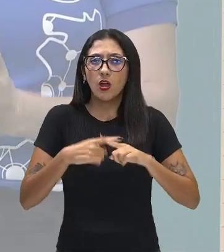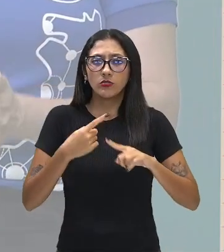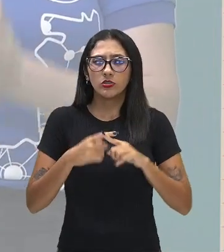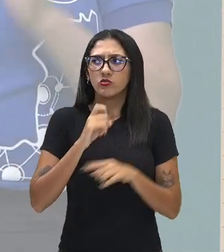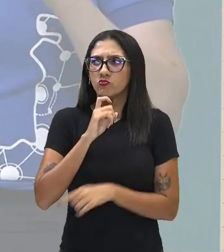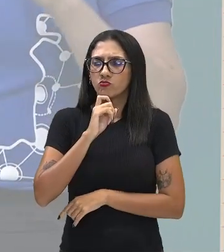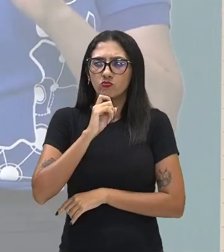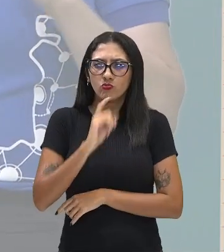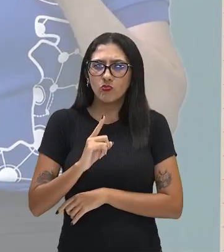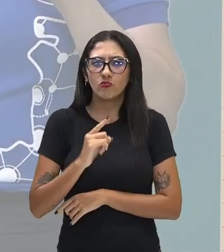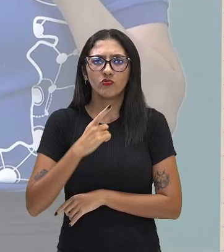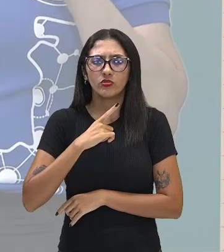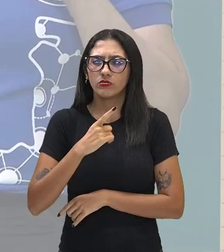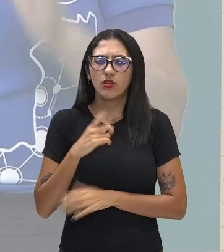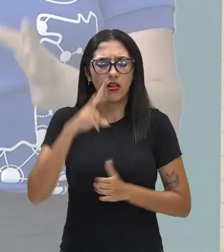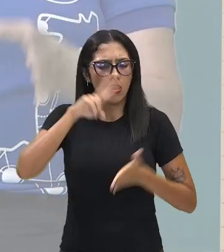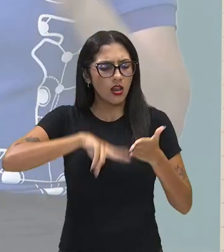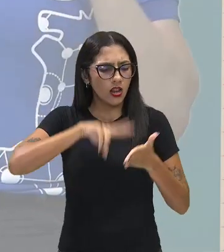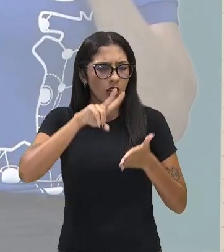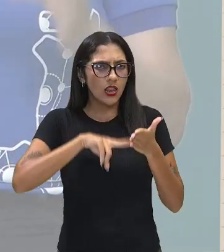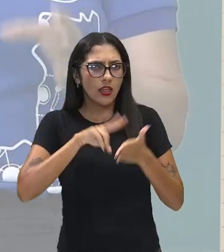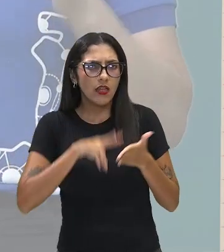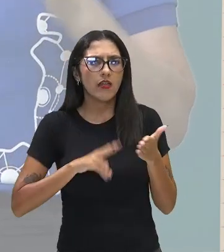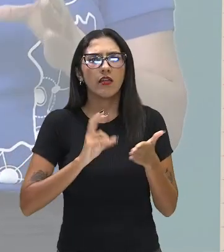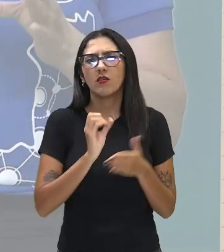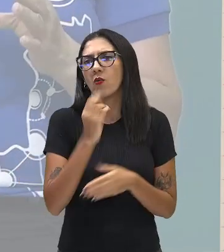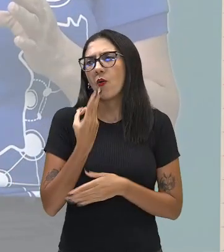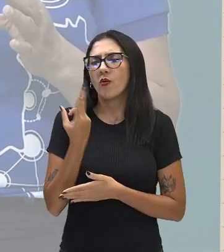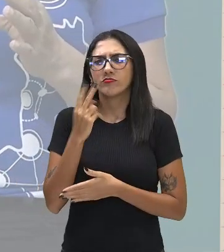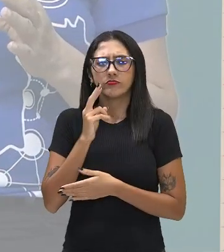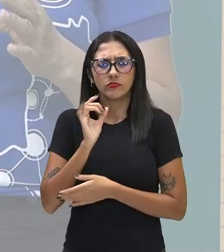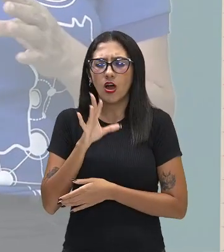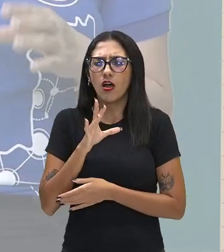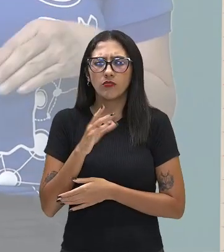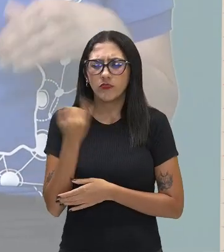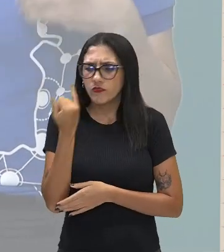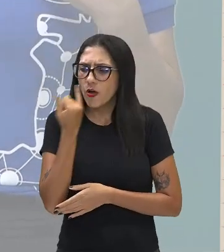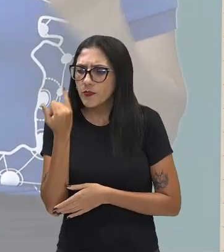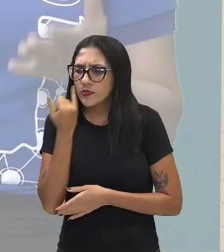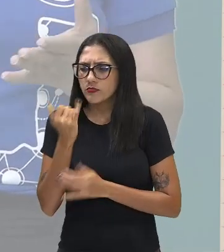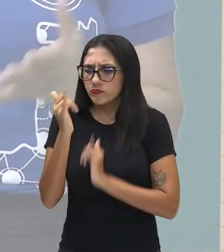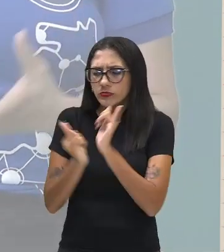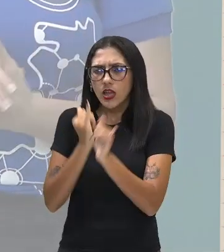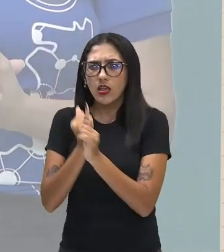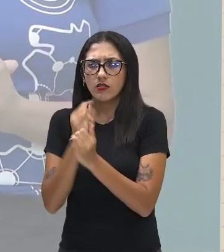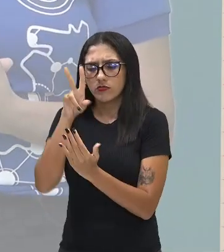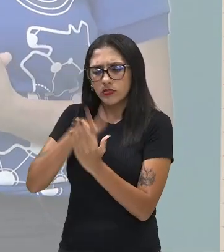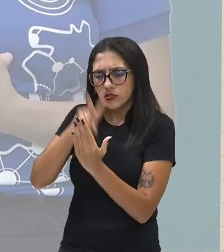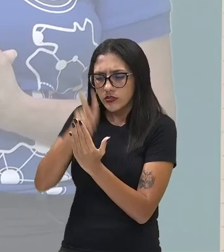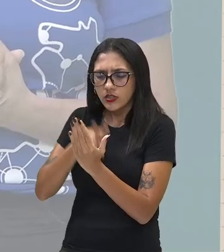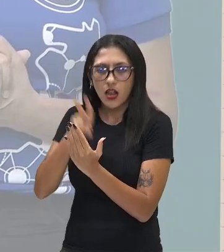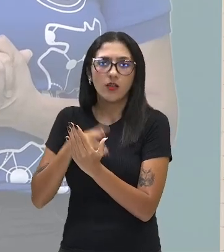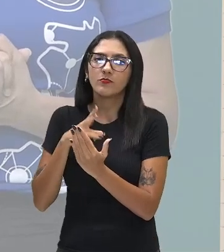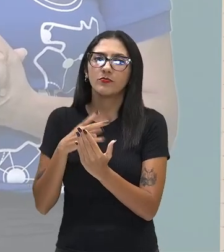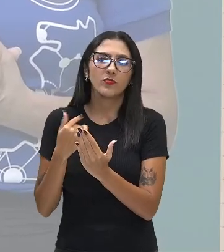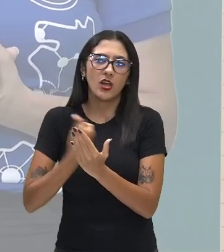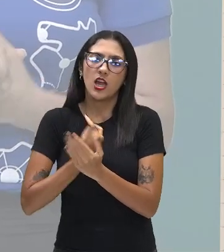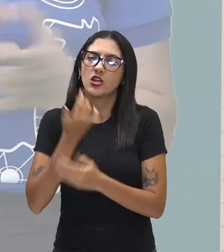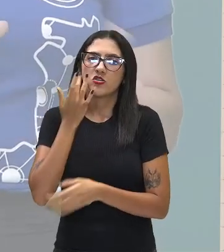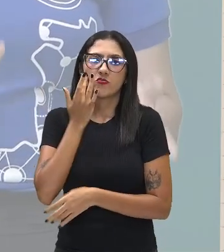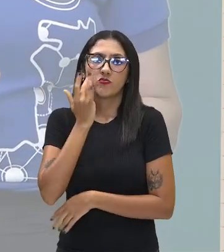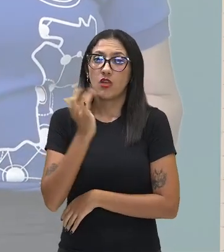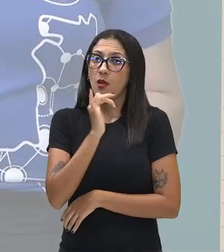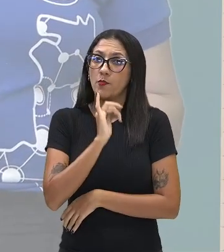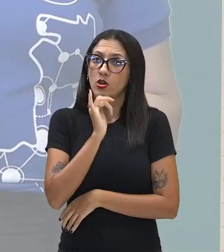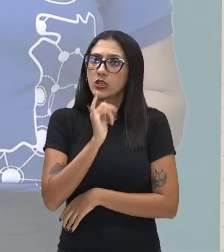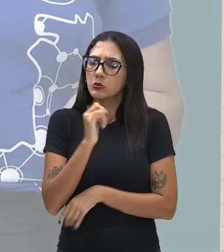ali lendo ou vendo um texto só da internet. Eu não sei se aquele texto eu